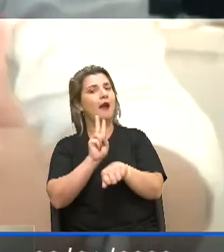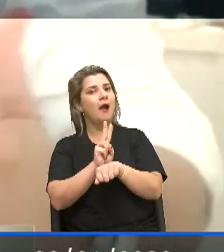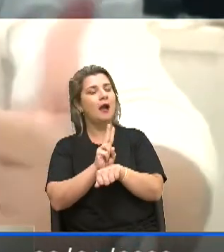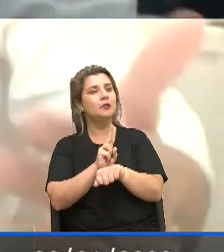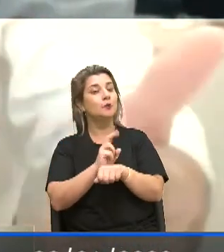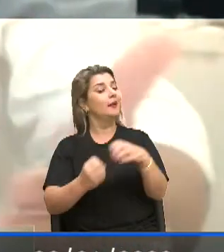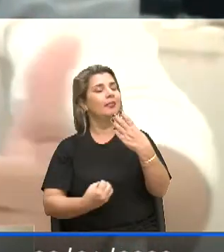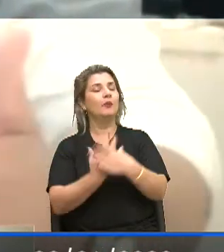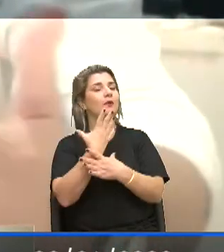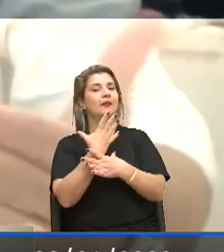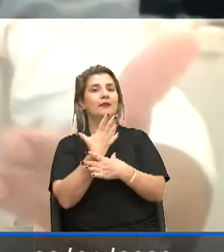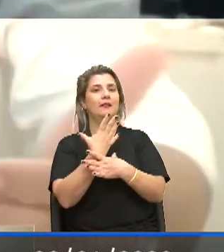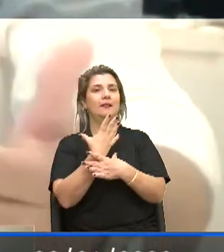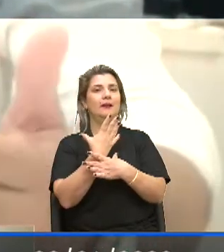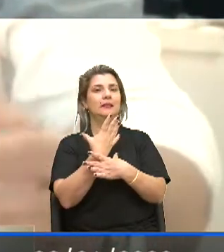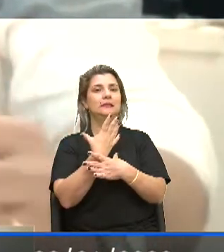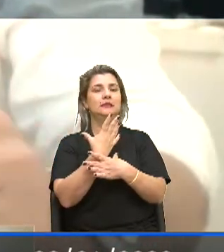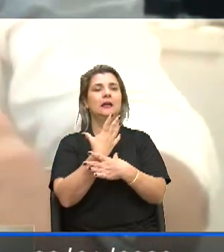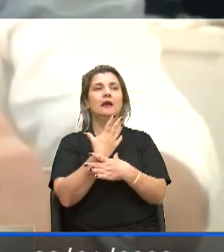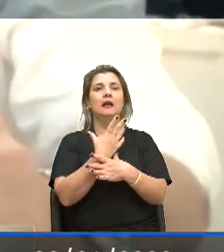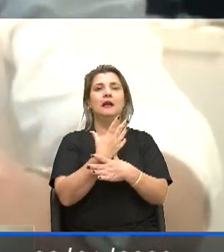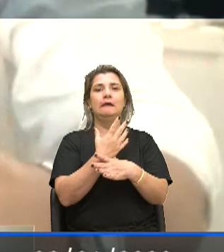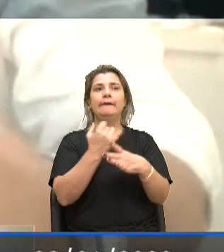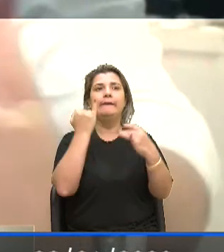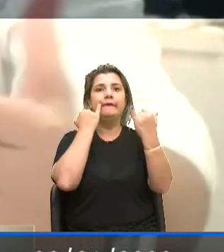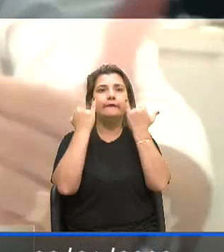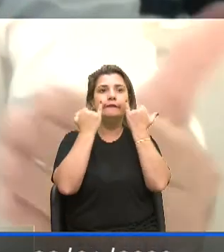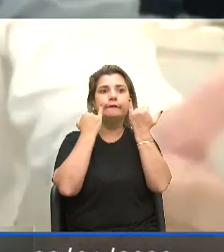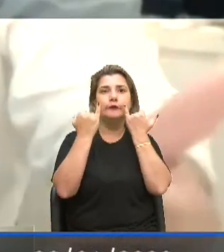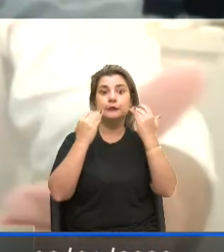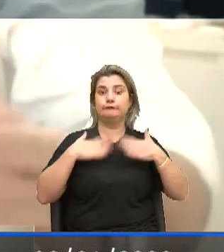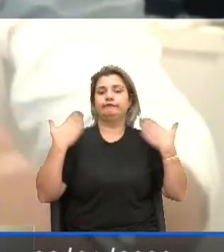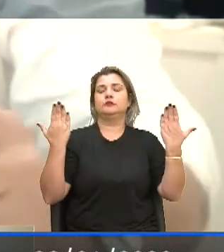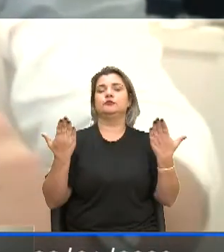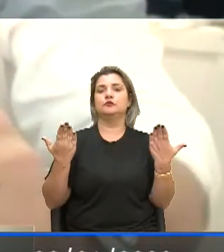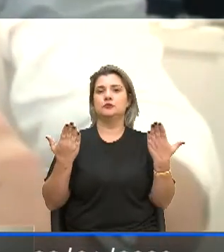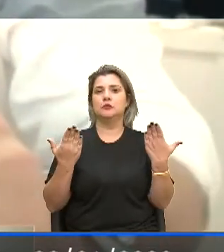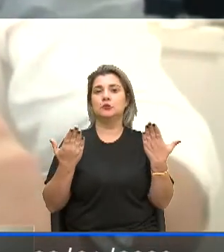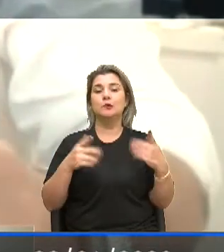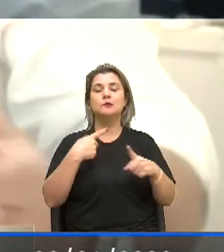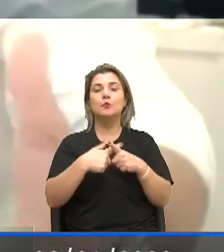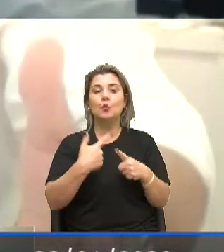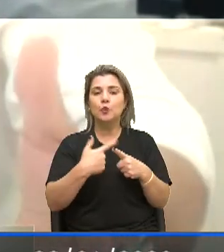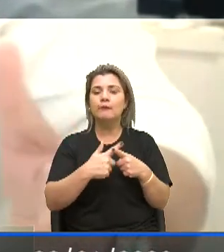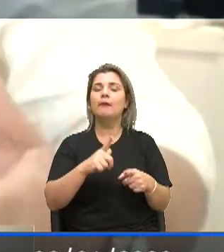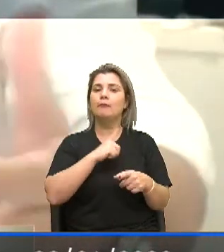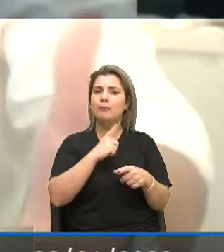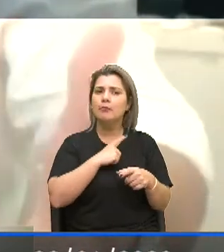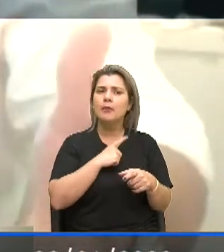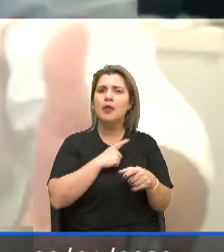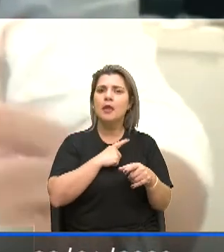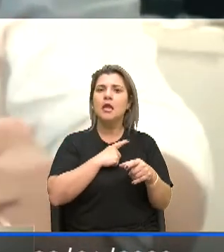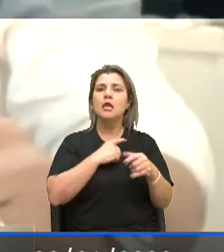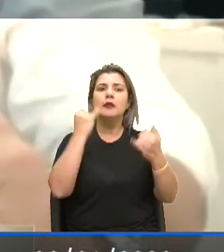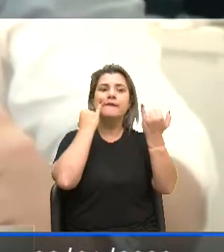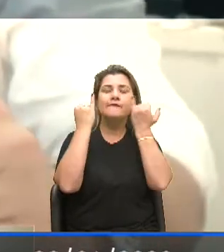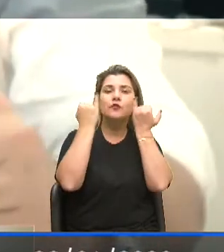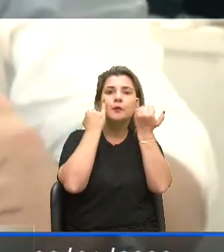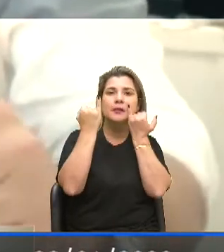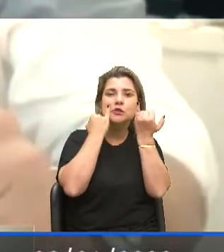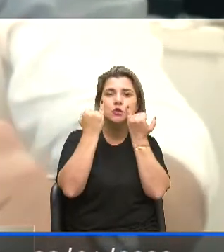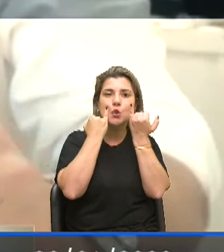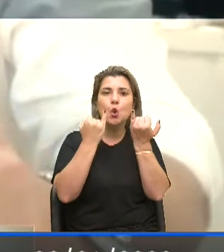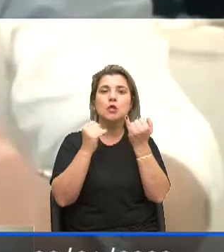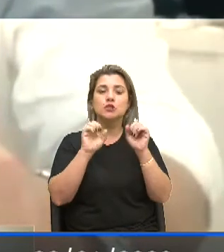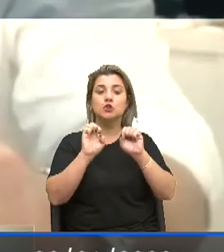existem algumas normativas, inclusive de outras secretarias, e na área da agricultura a gente sabe que